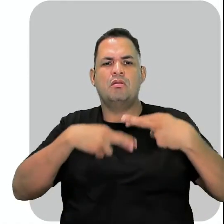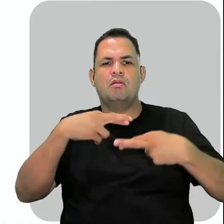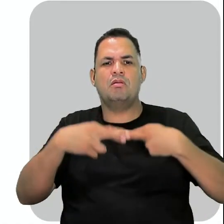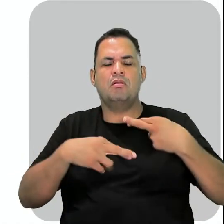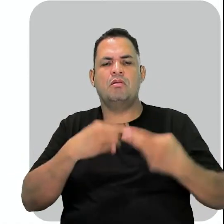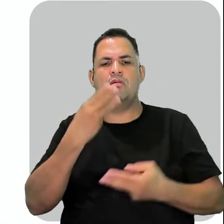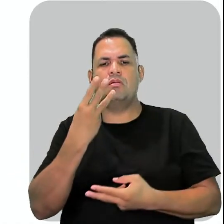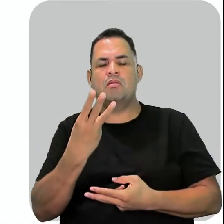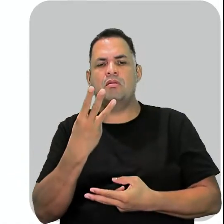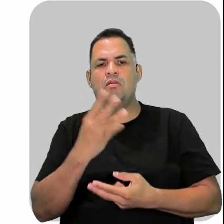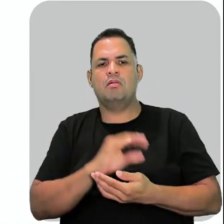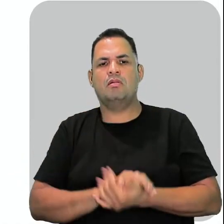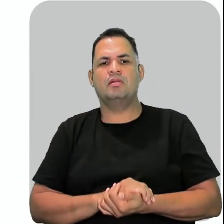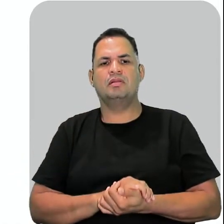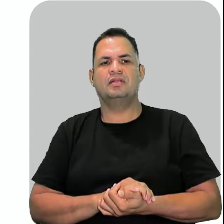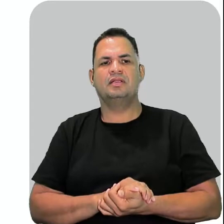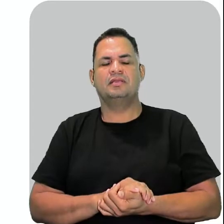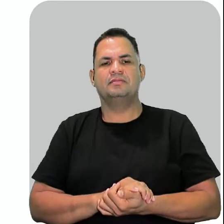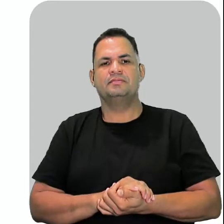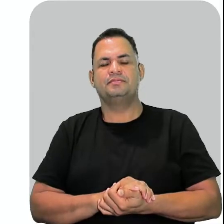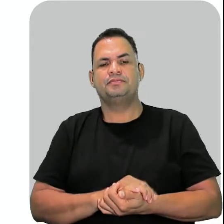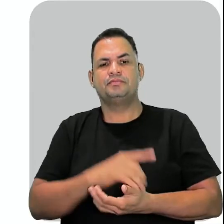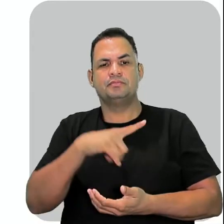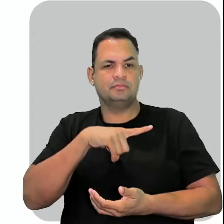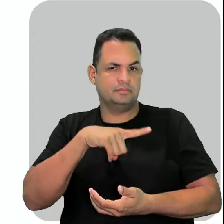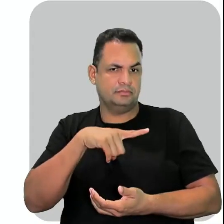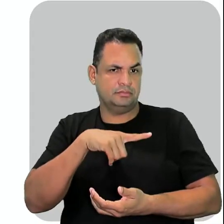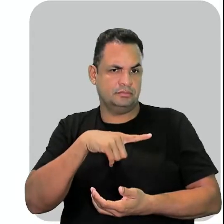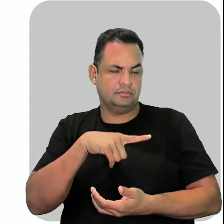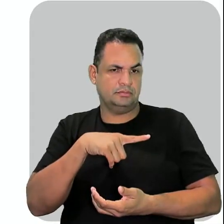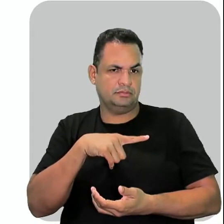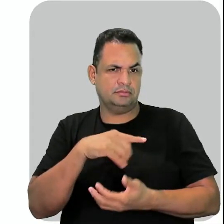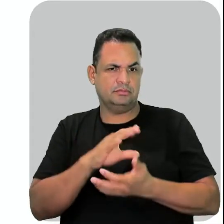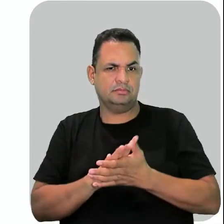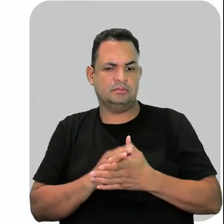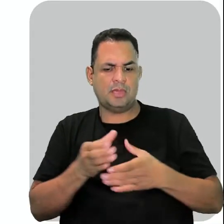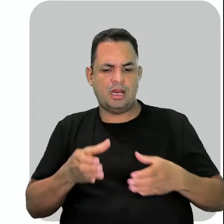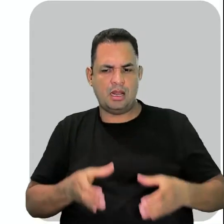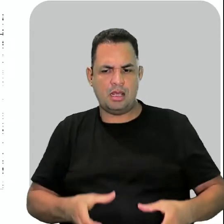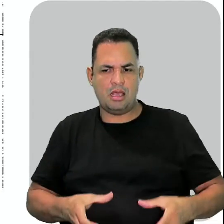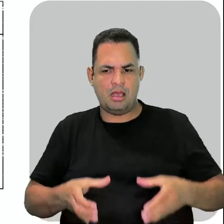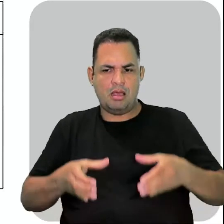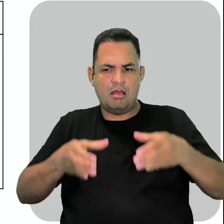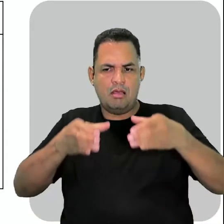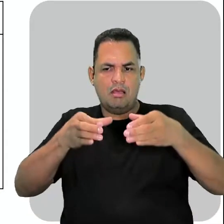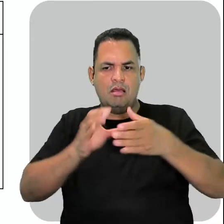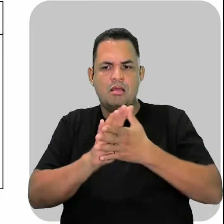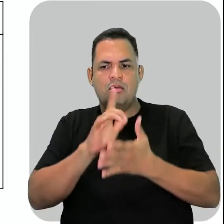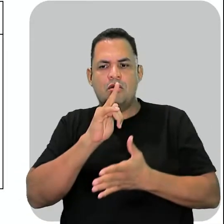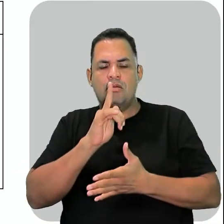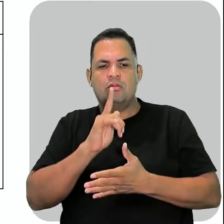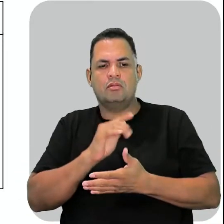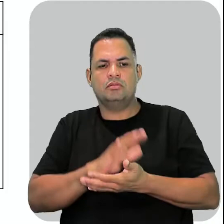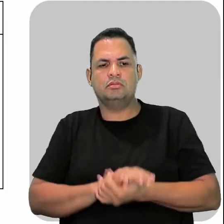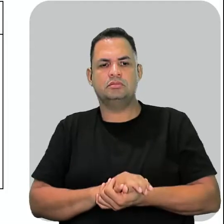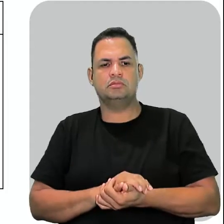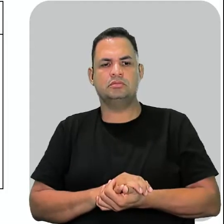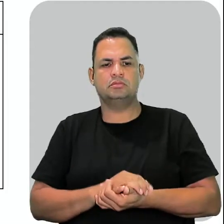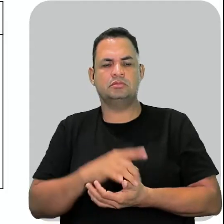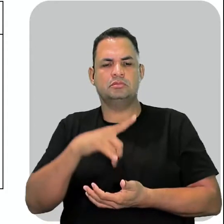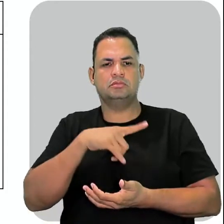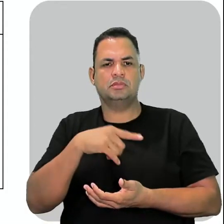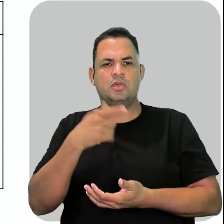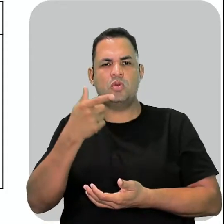3, tá? Vocês viram aí que a gente tem ele lá no nosso galão de água mineral, né? Aqui nós temos